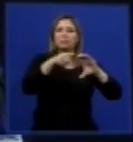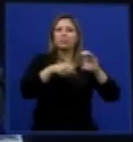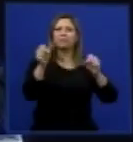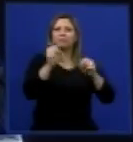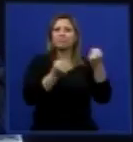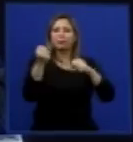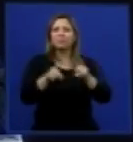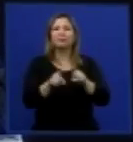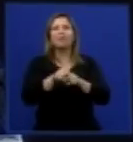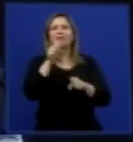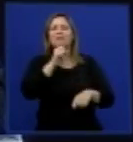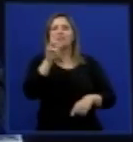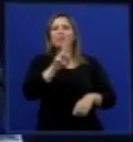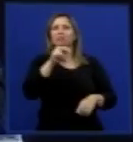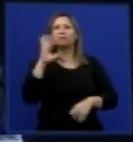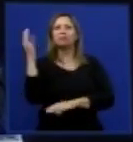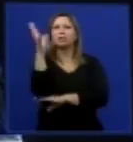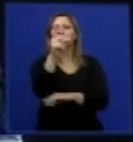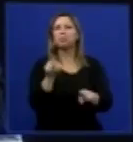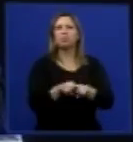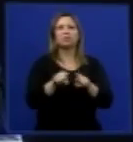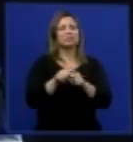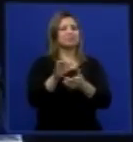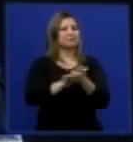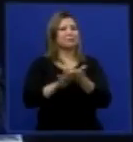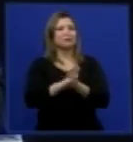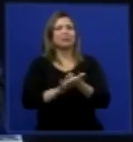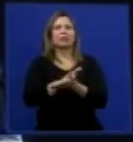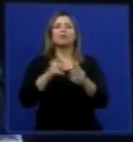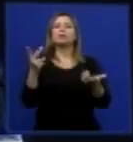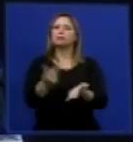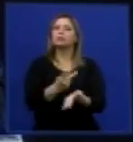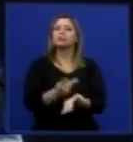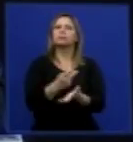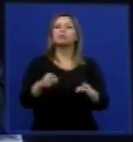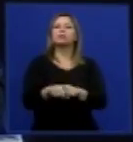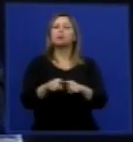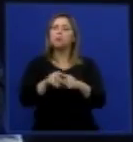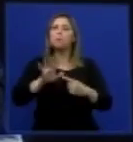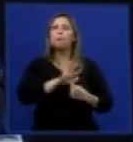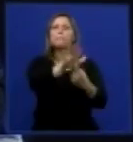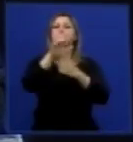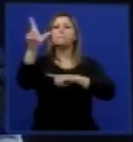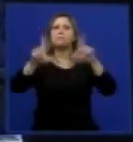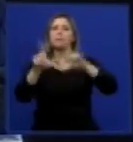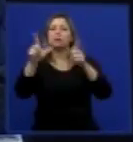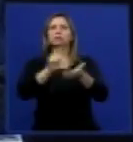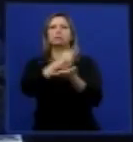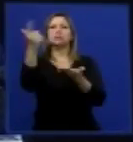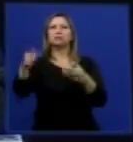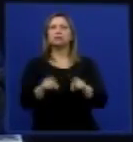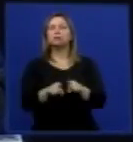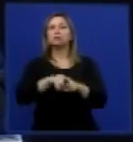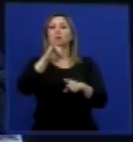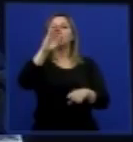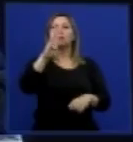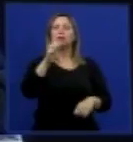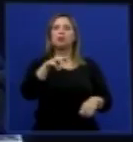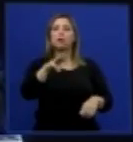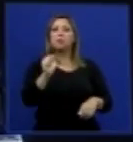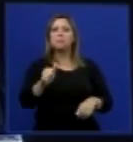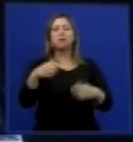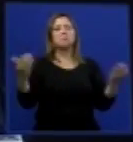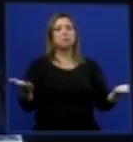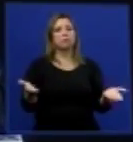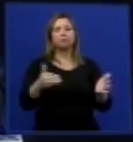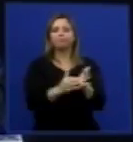ambiental e do que isso vem retirado vezes confirmando isso na mídia Nacional sem que o Ibama tenha até hoje demonstrado Qualquer